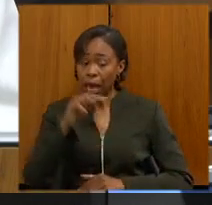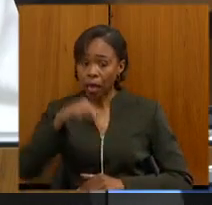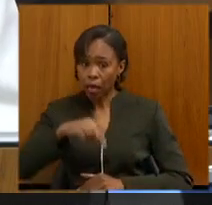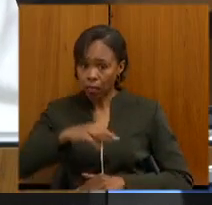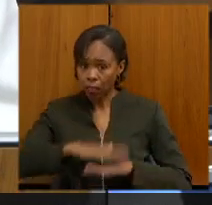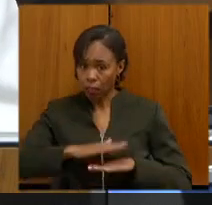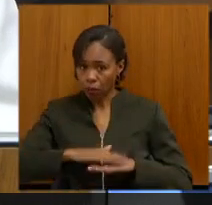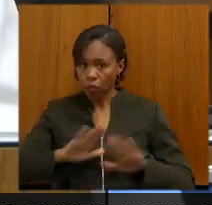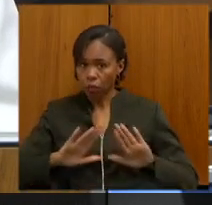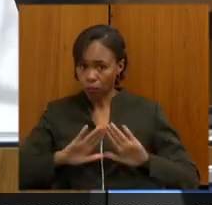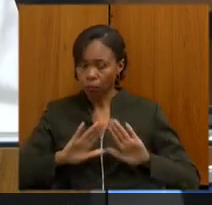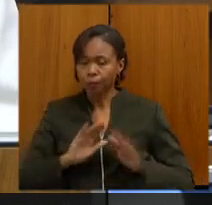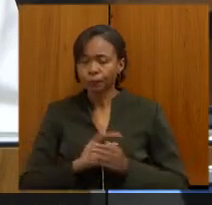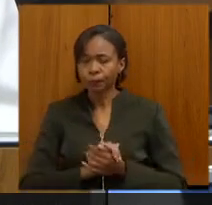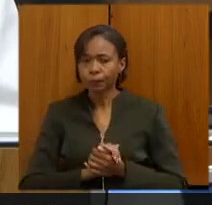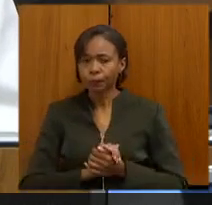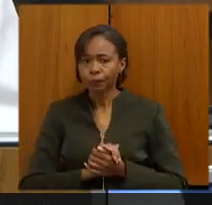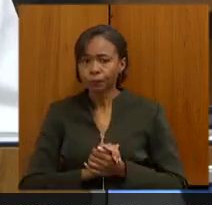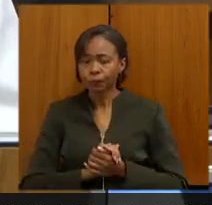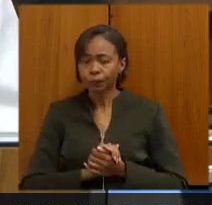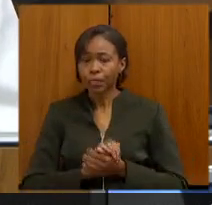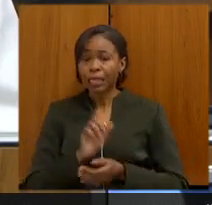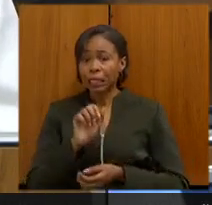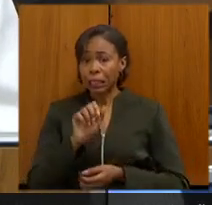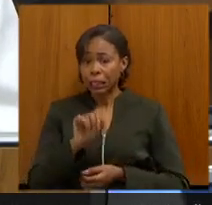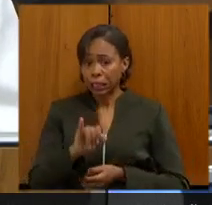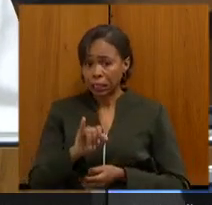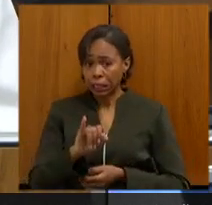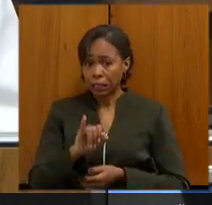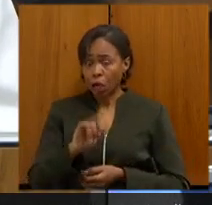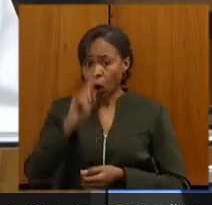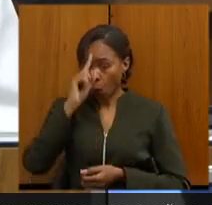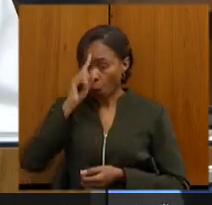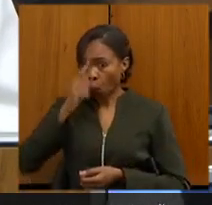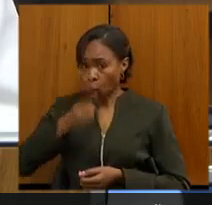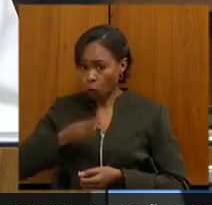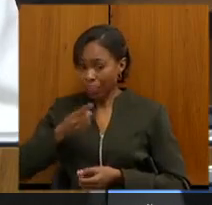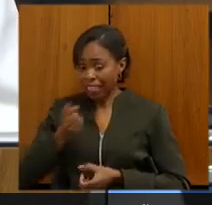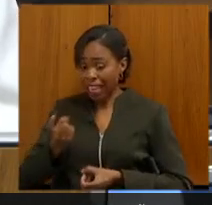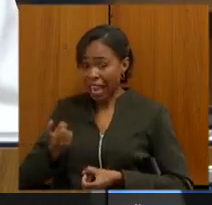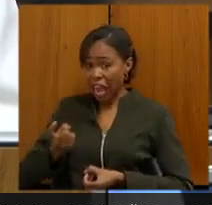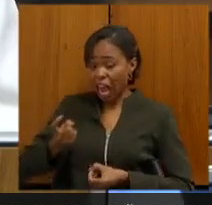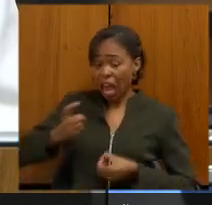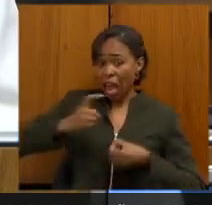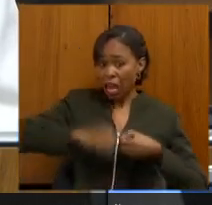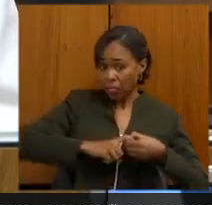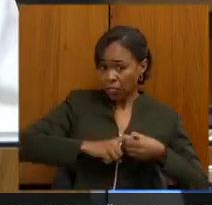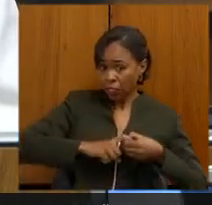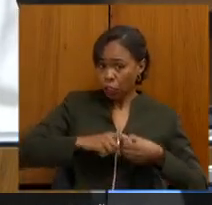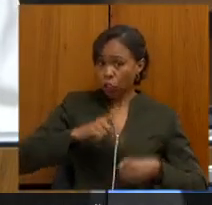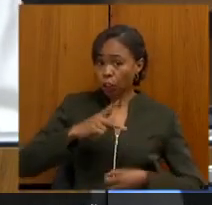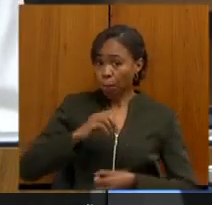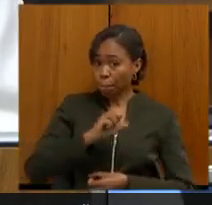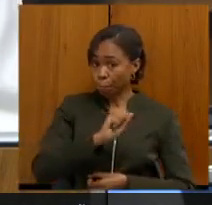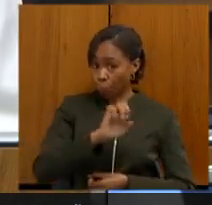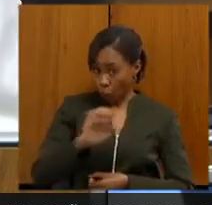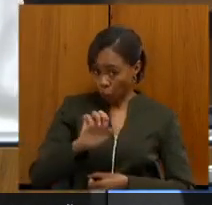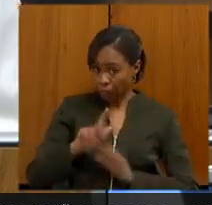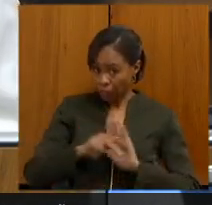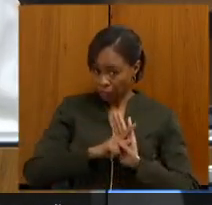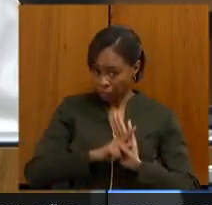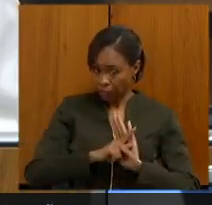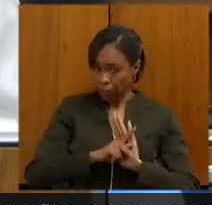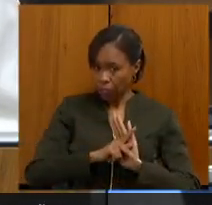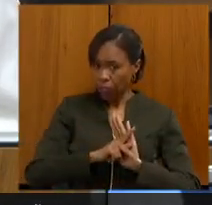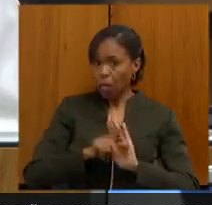Assembleia é que quando houvesse uma ordem de reintegração de posse foi publicada com assinatura do